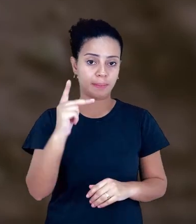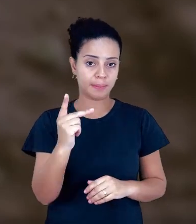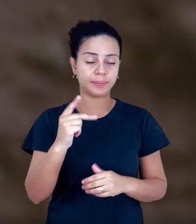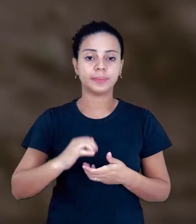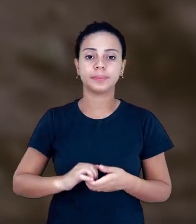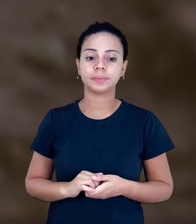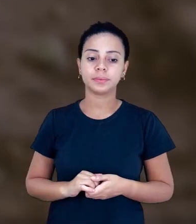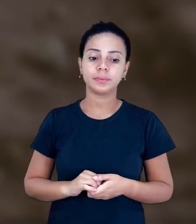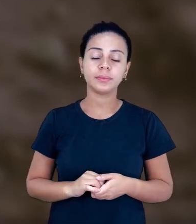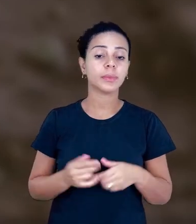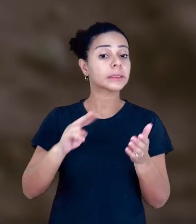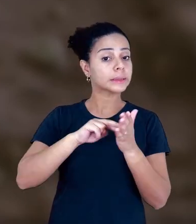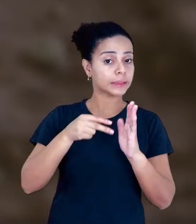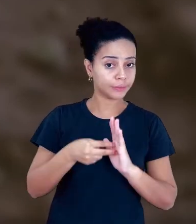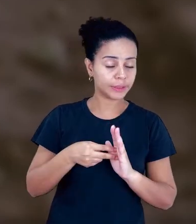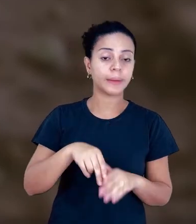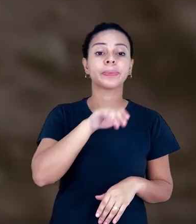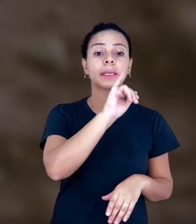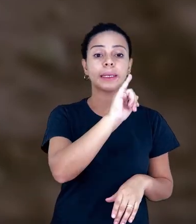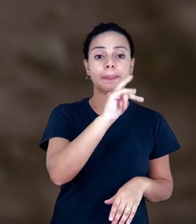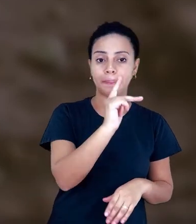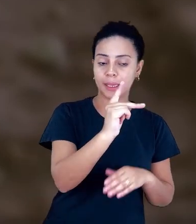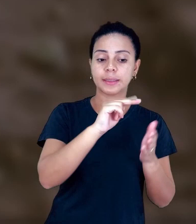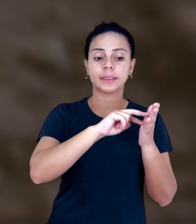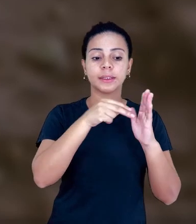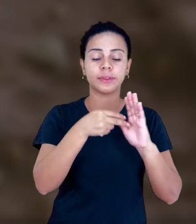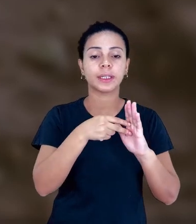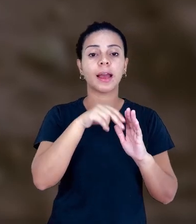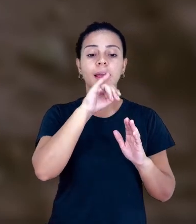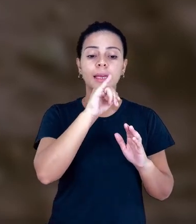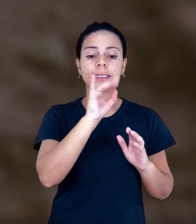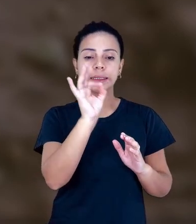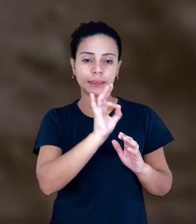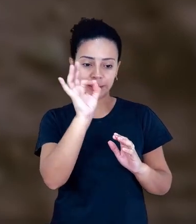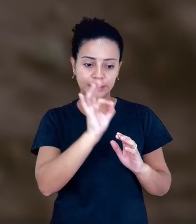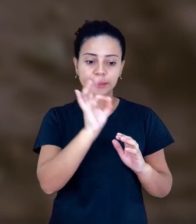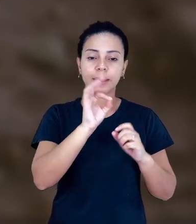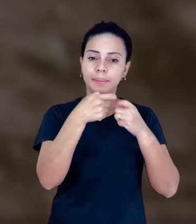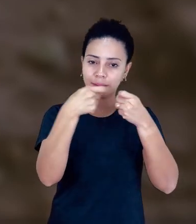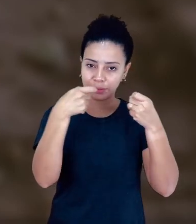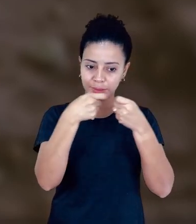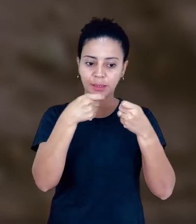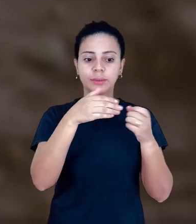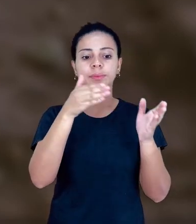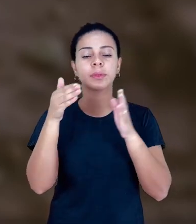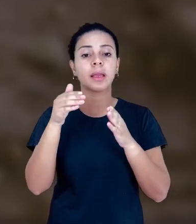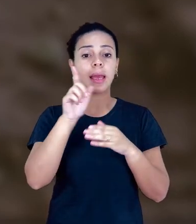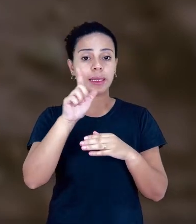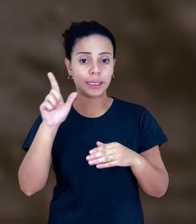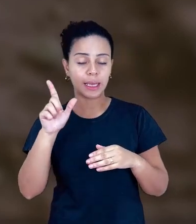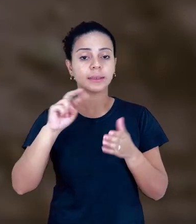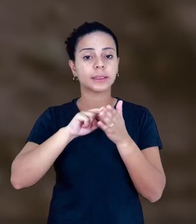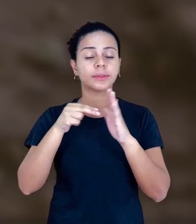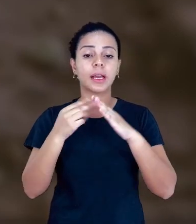LP. Sendo que IP é o índice de plasticidade percentual. LL é o